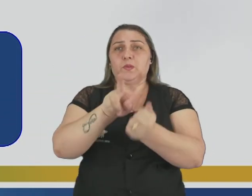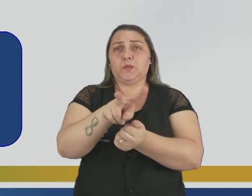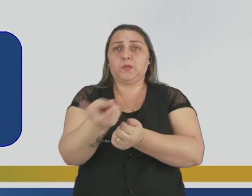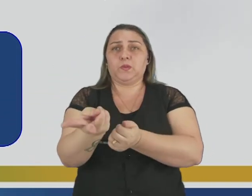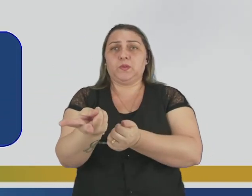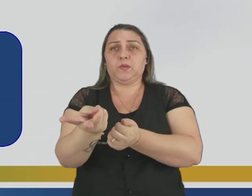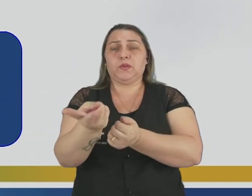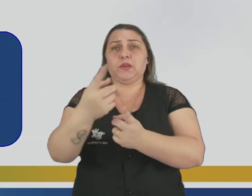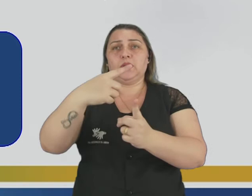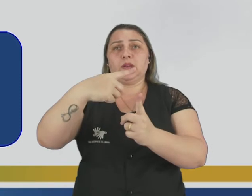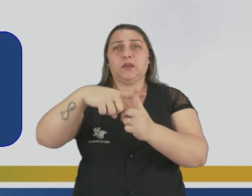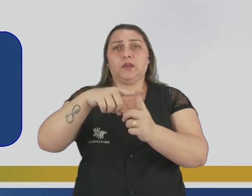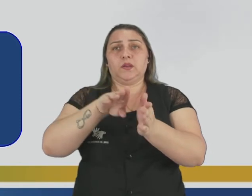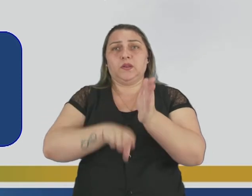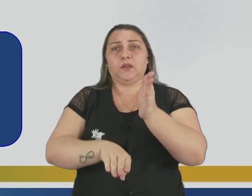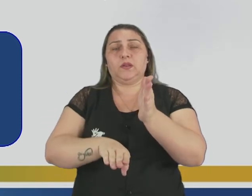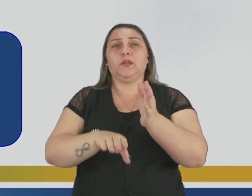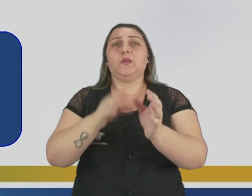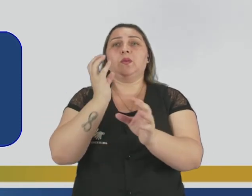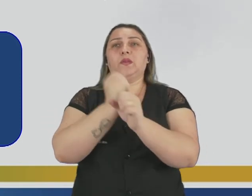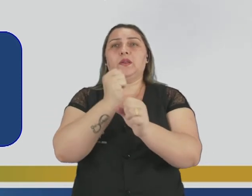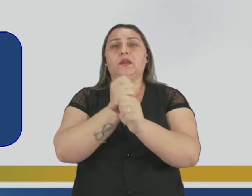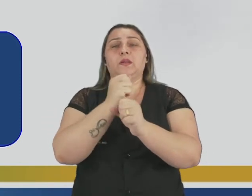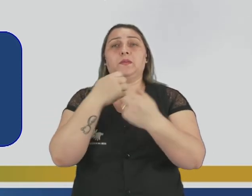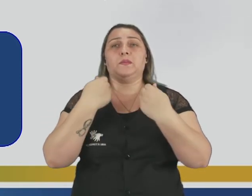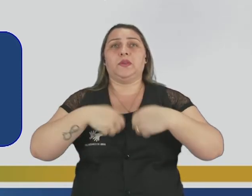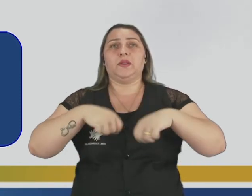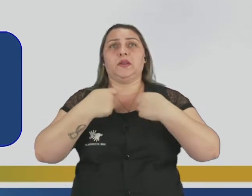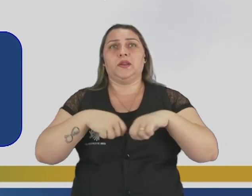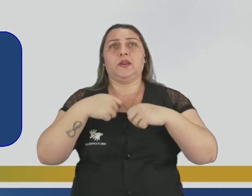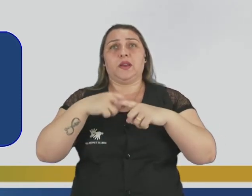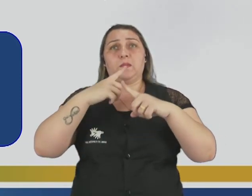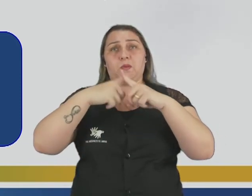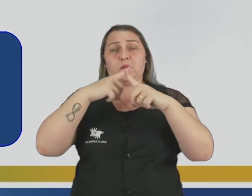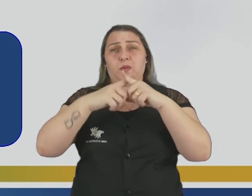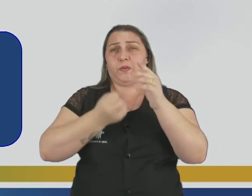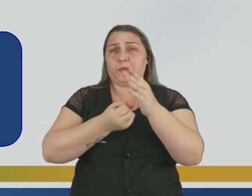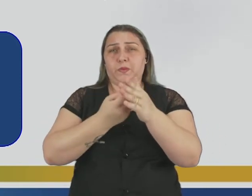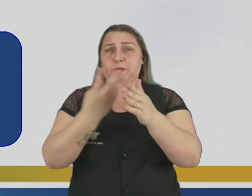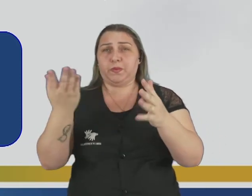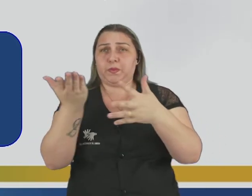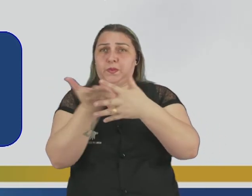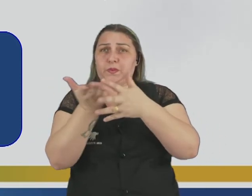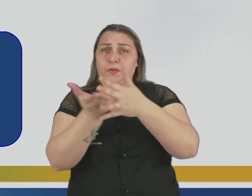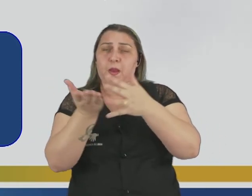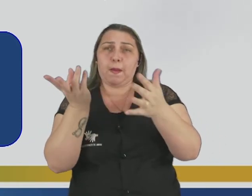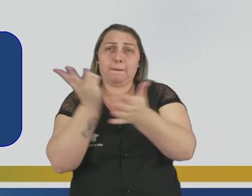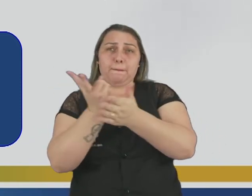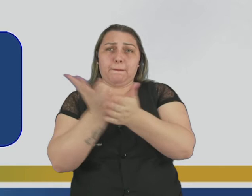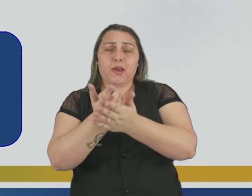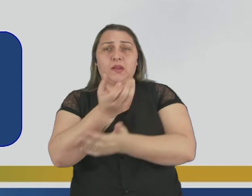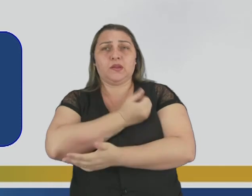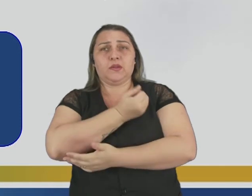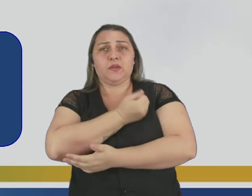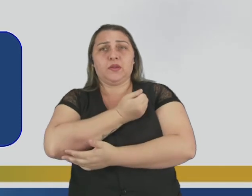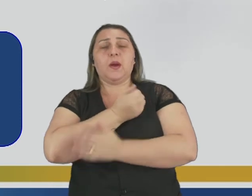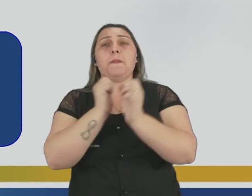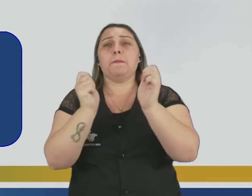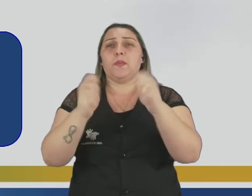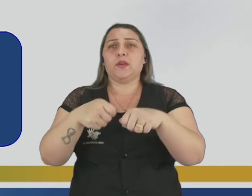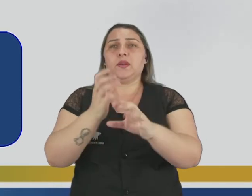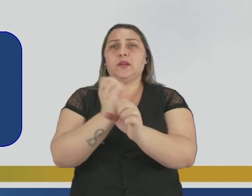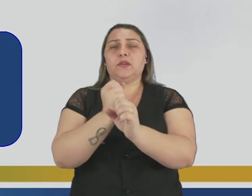inversas. Em um cálculo no qual precisávamos multiplicar várias parcelas pelo mesmo número,